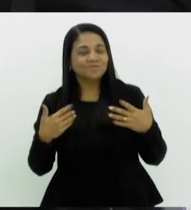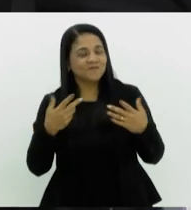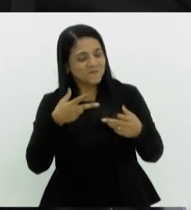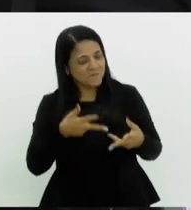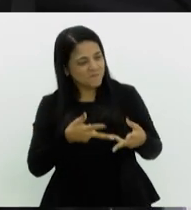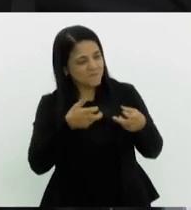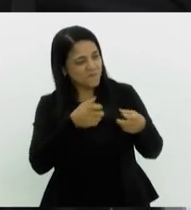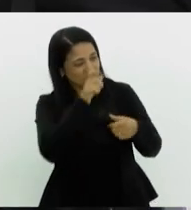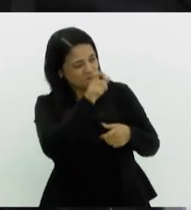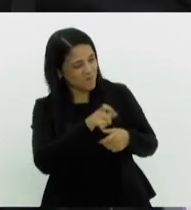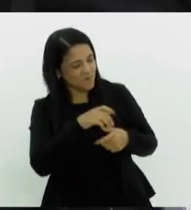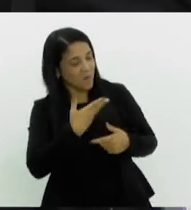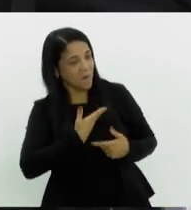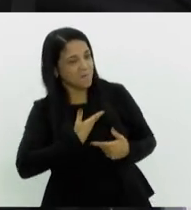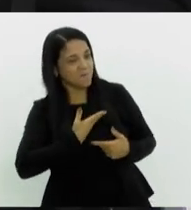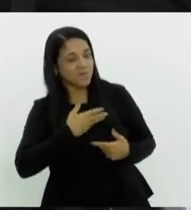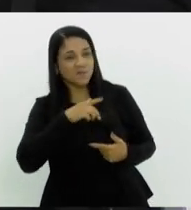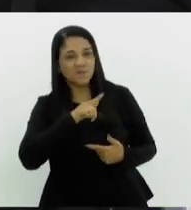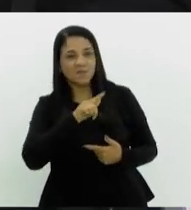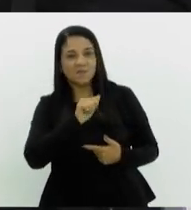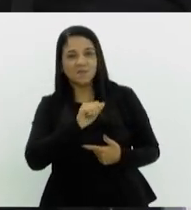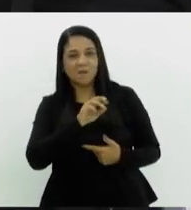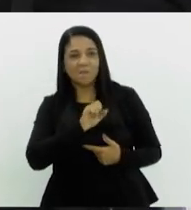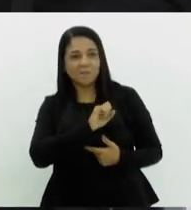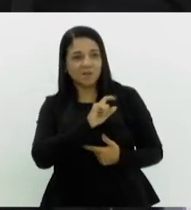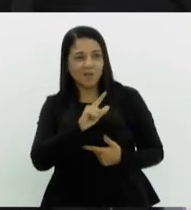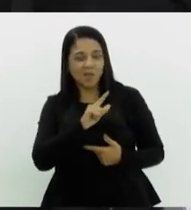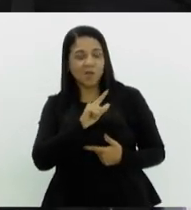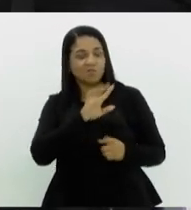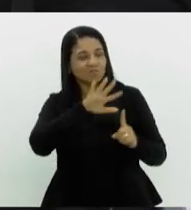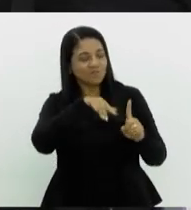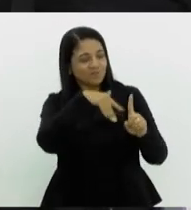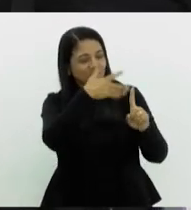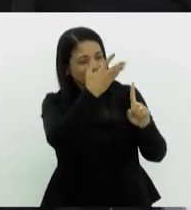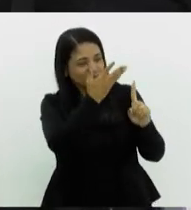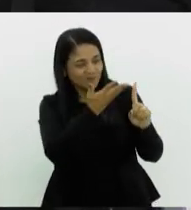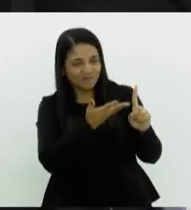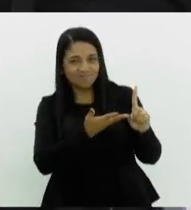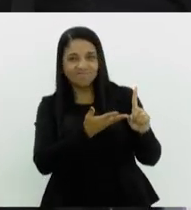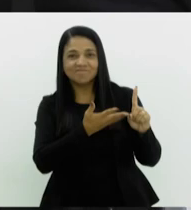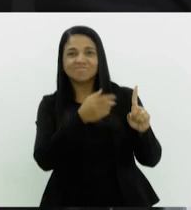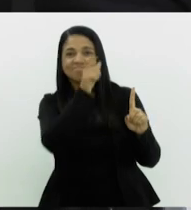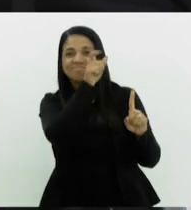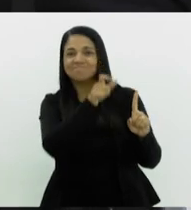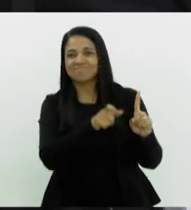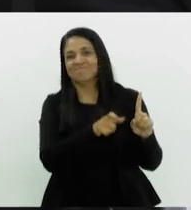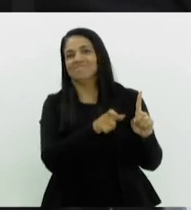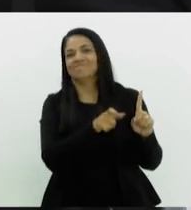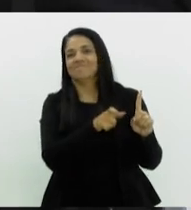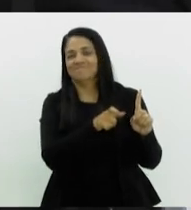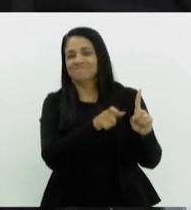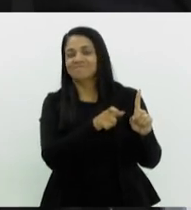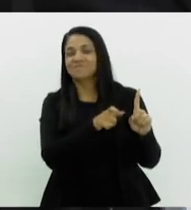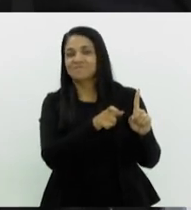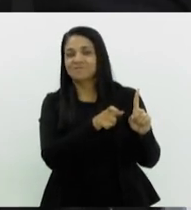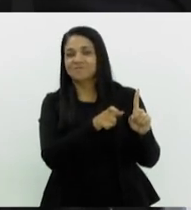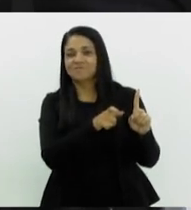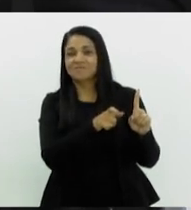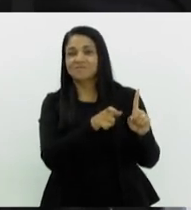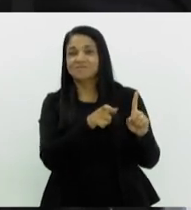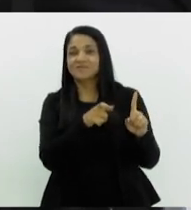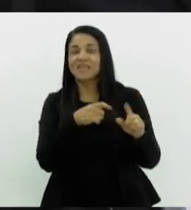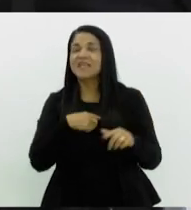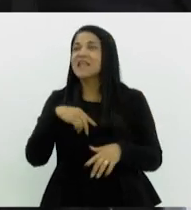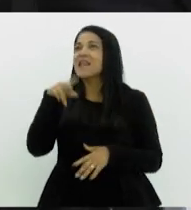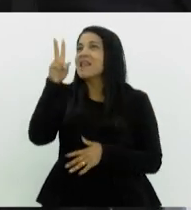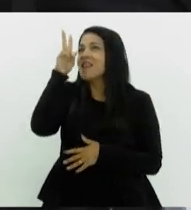amigo Gabriel, né, por estar vindo uma solenidade em que ele seria homenageado, e por me